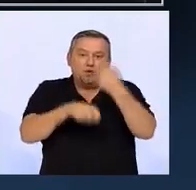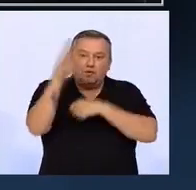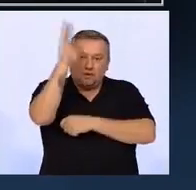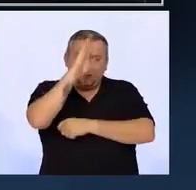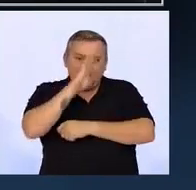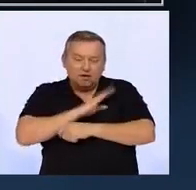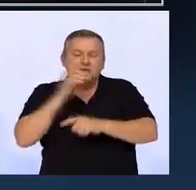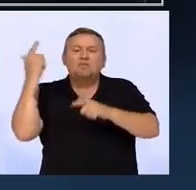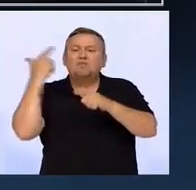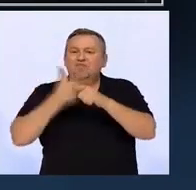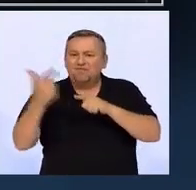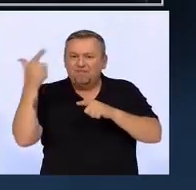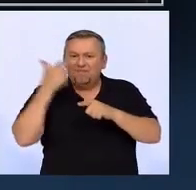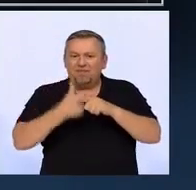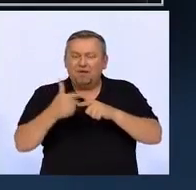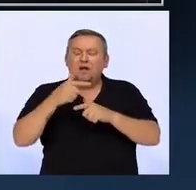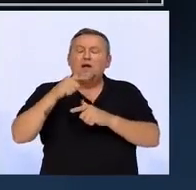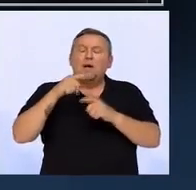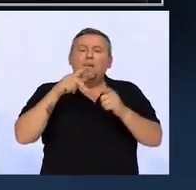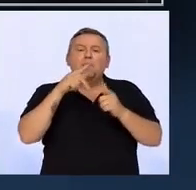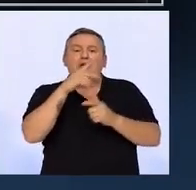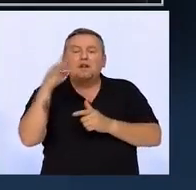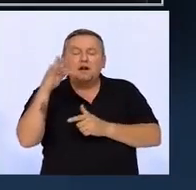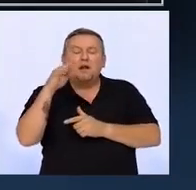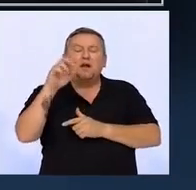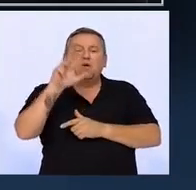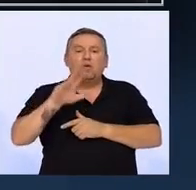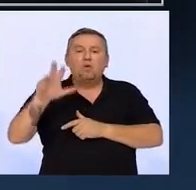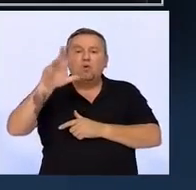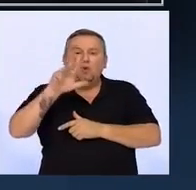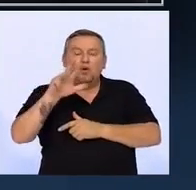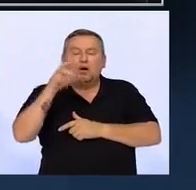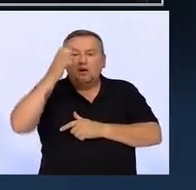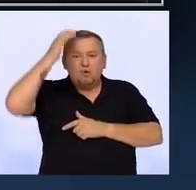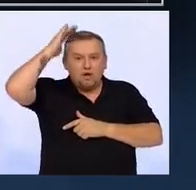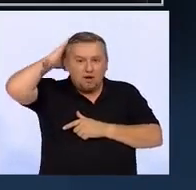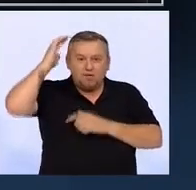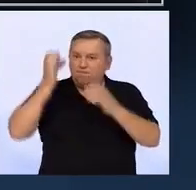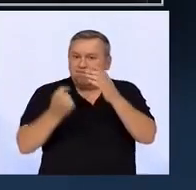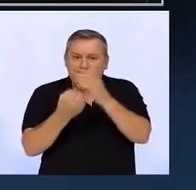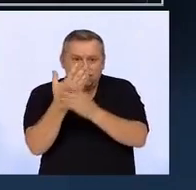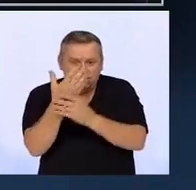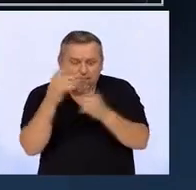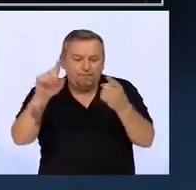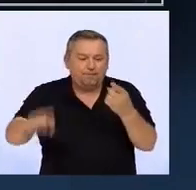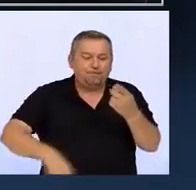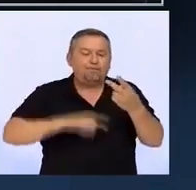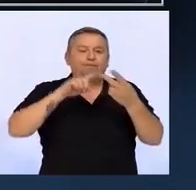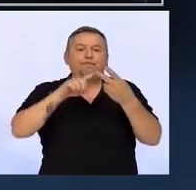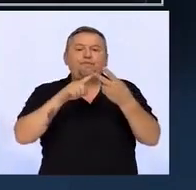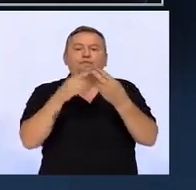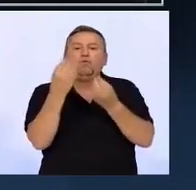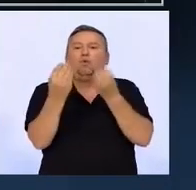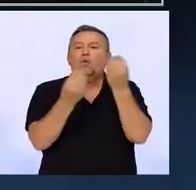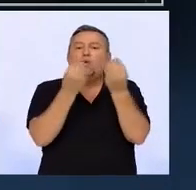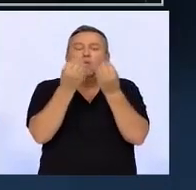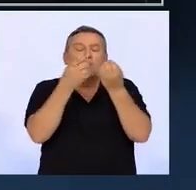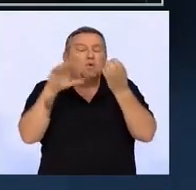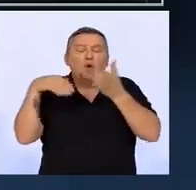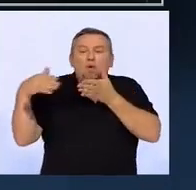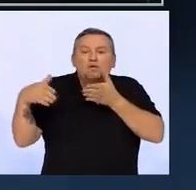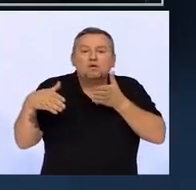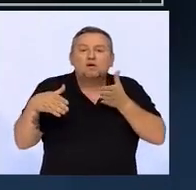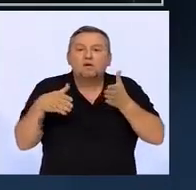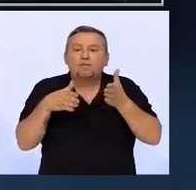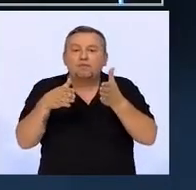crise que a Dilma, o PT e o Lula e o Temer criaram. Então, essa é uma questão essencial. E a outra é como, em que rumo a